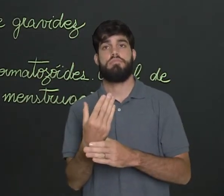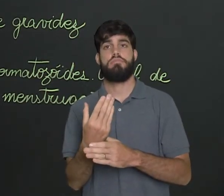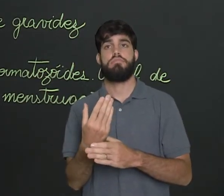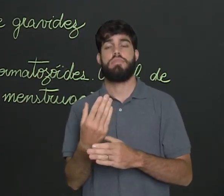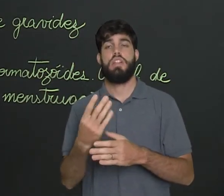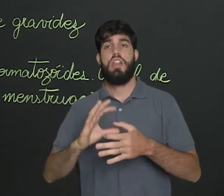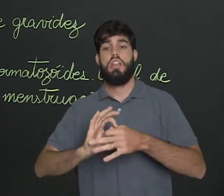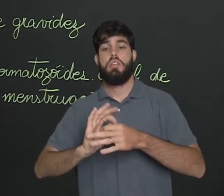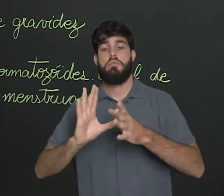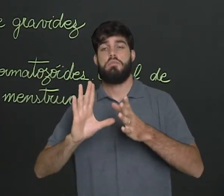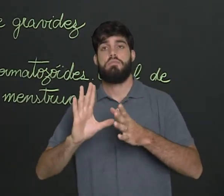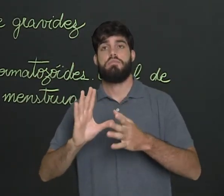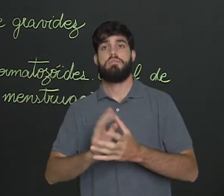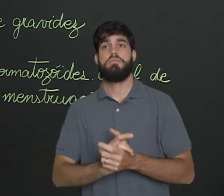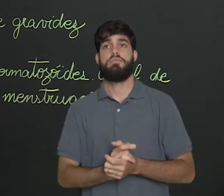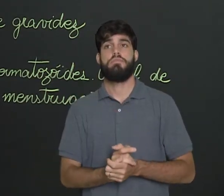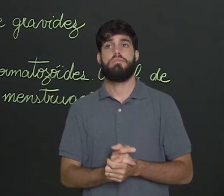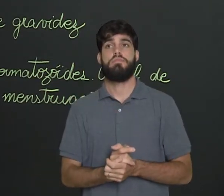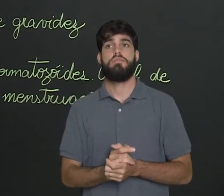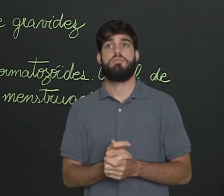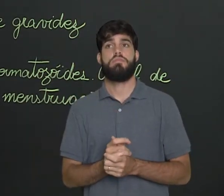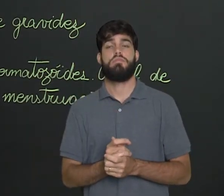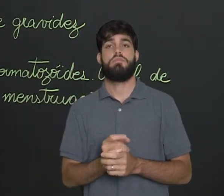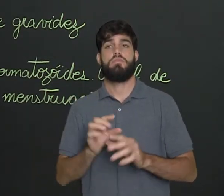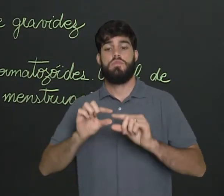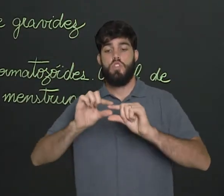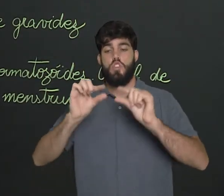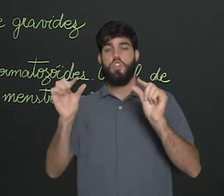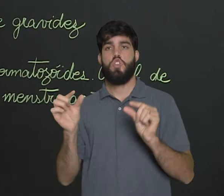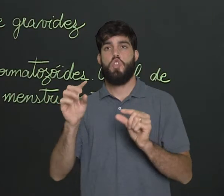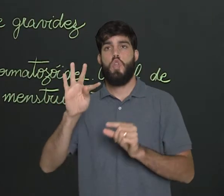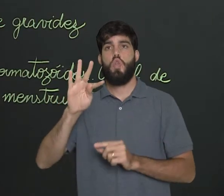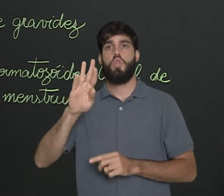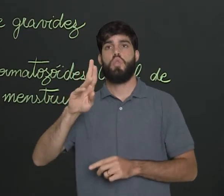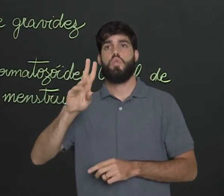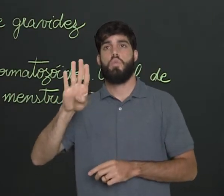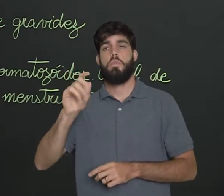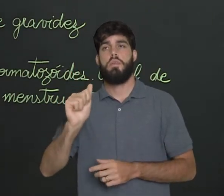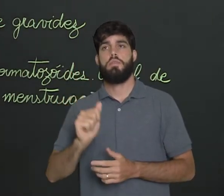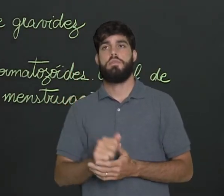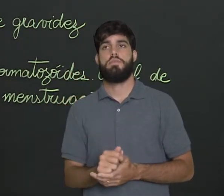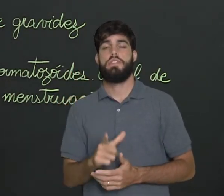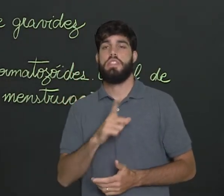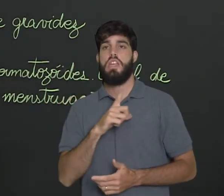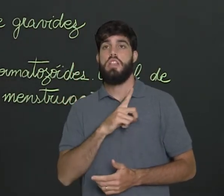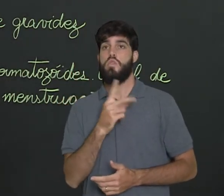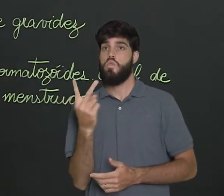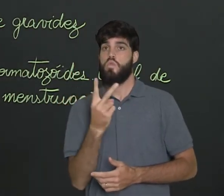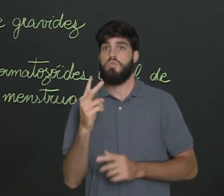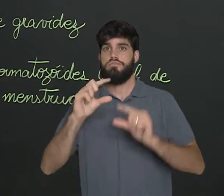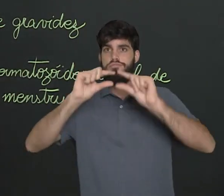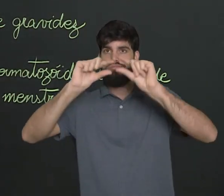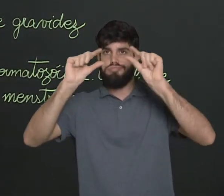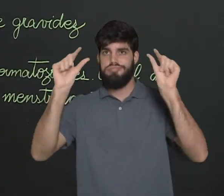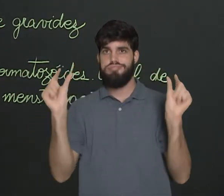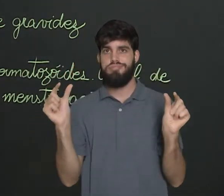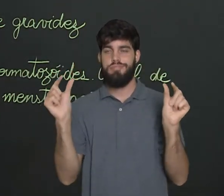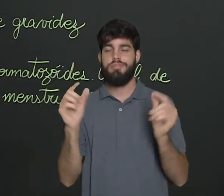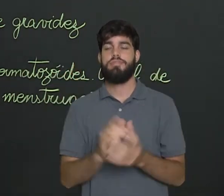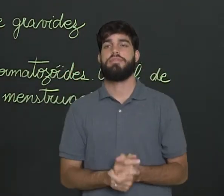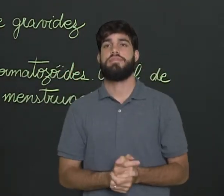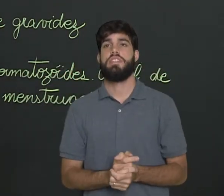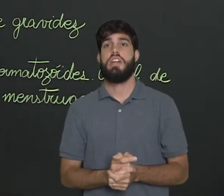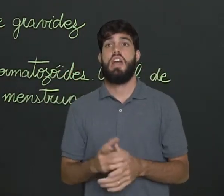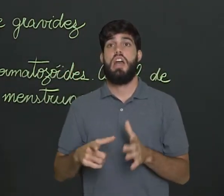que produziu esse ovócito, ele é liberado. Liberou esse ovócito aqui na tuba uterina. Temos 2